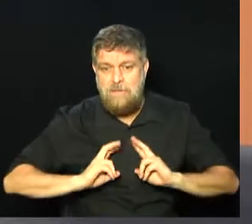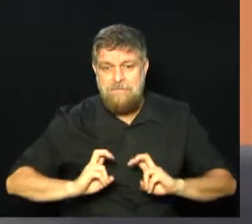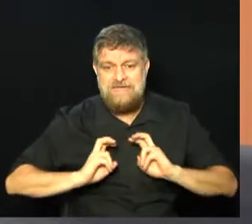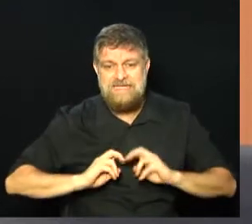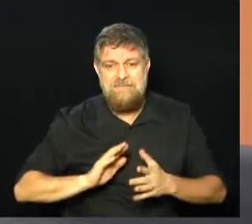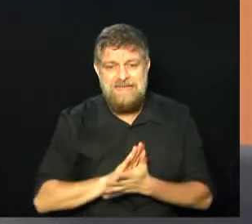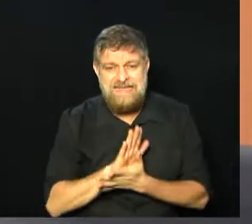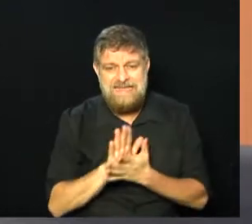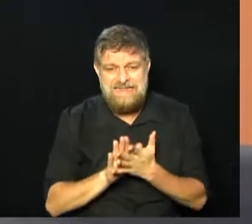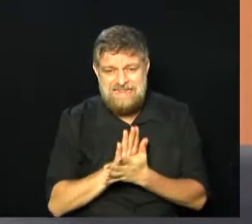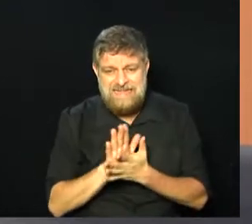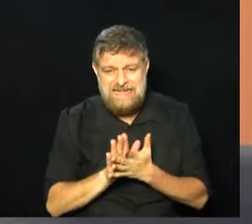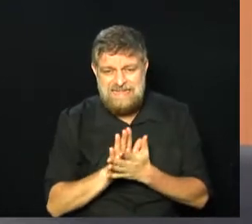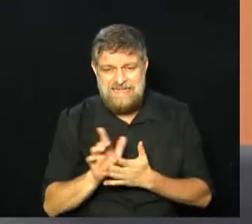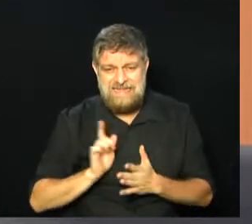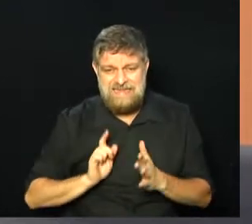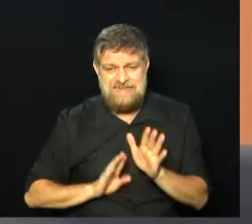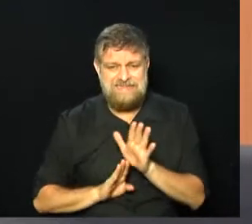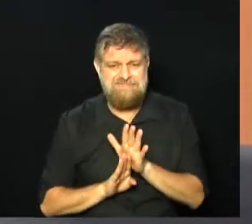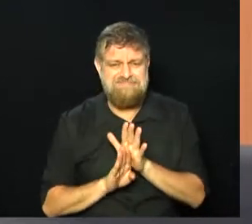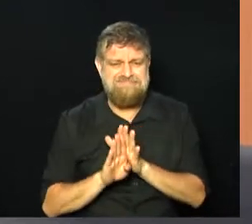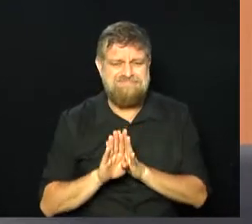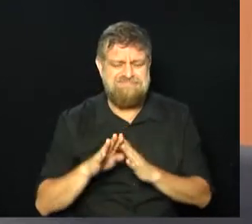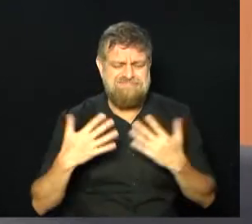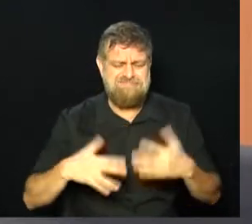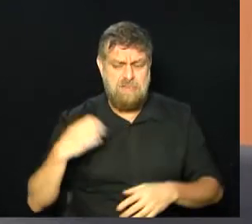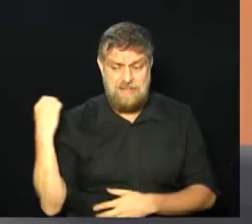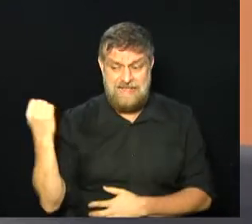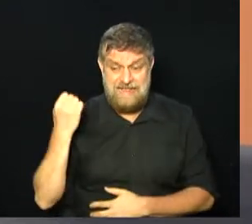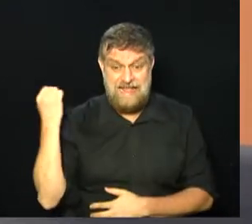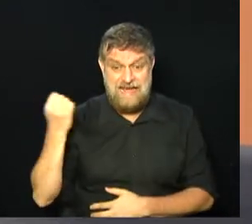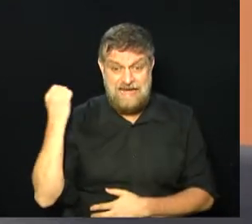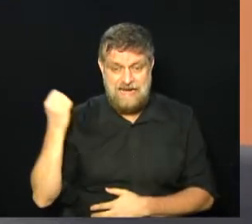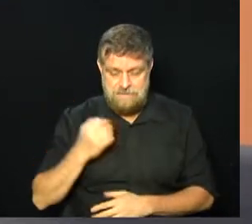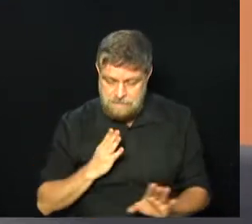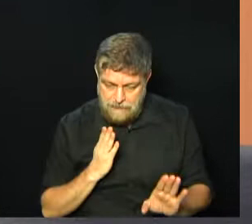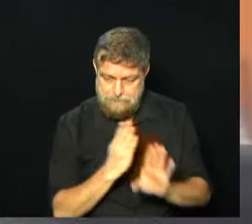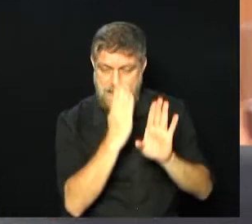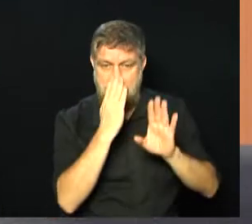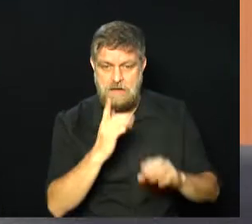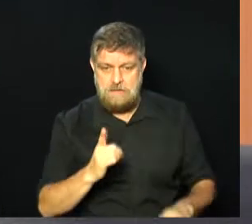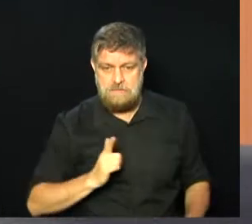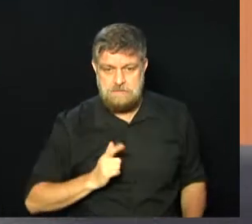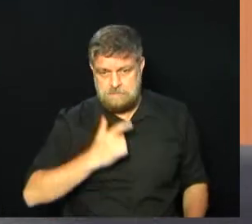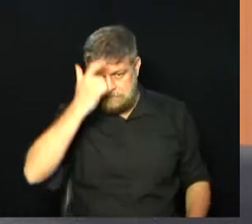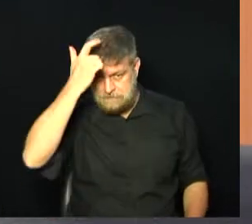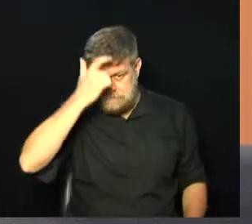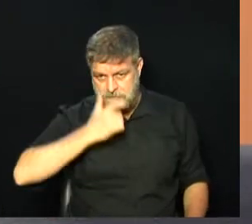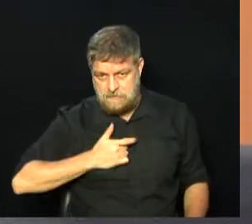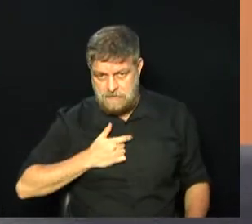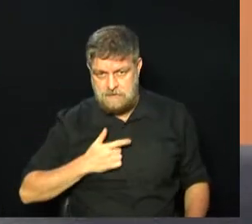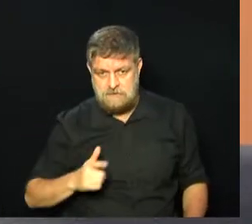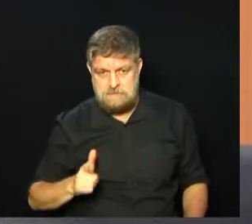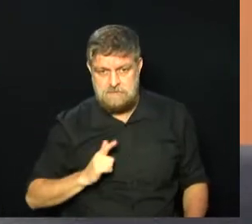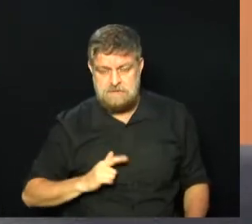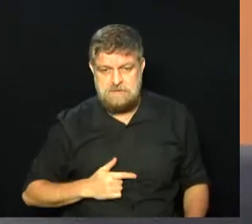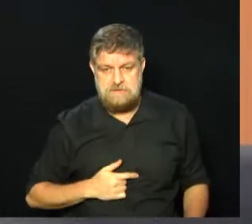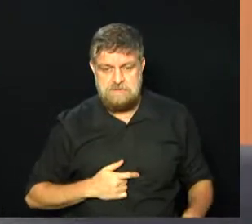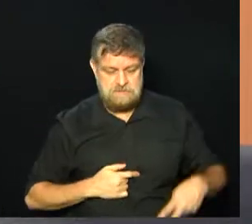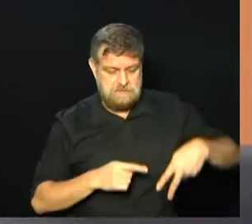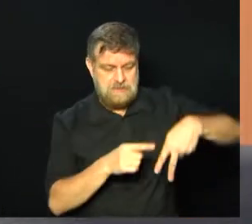ele tem que estar muito avançado. Eu sou do tempo que o diagnóstico de câncer de próstata, muitas vezes, era feito com dor na